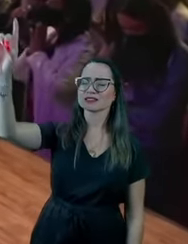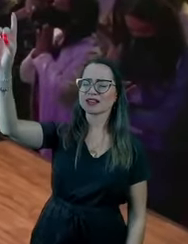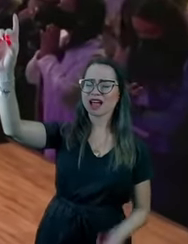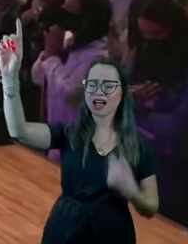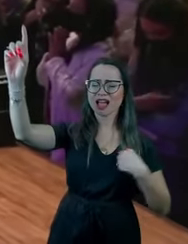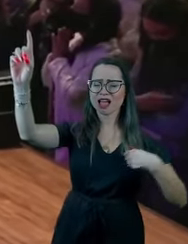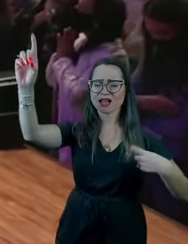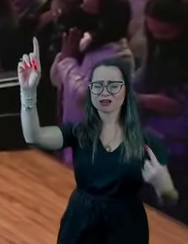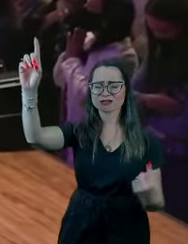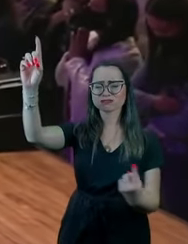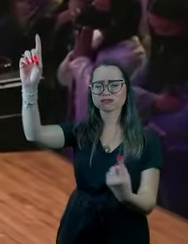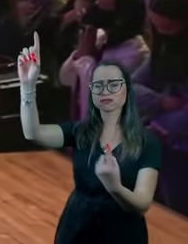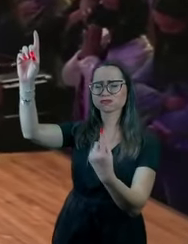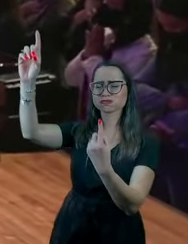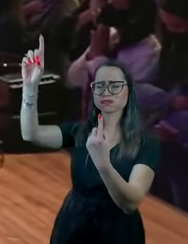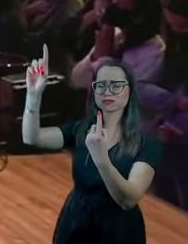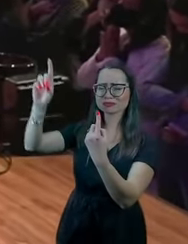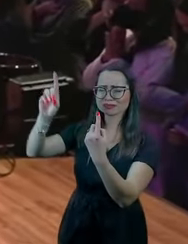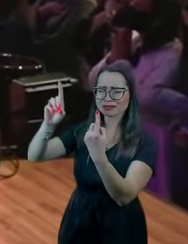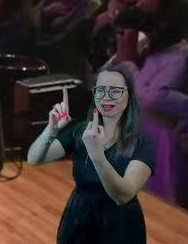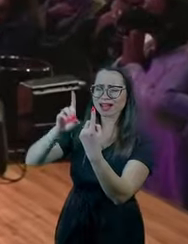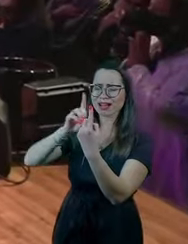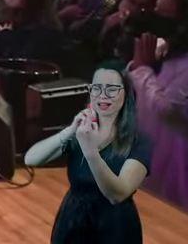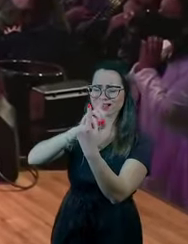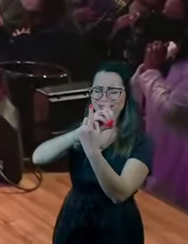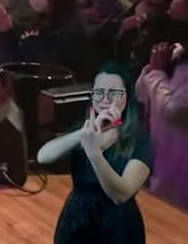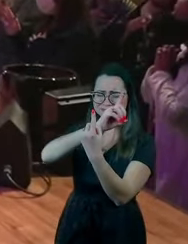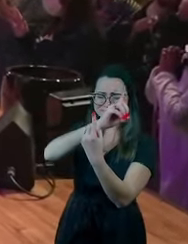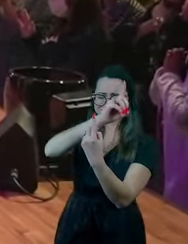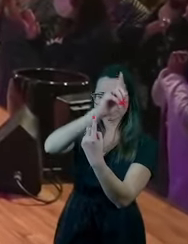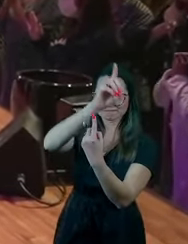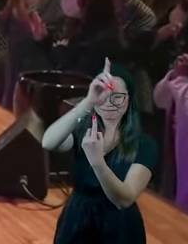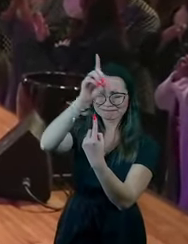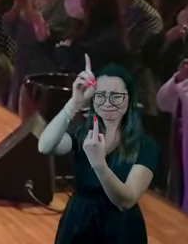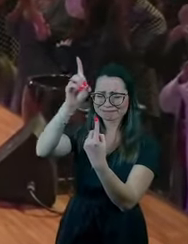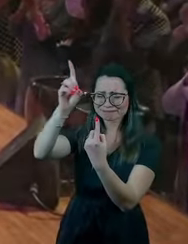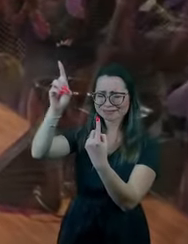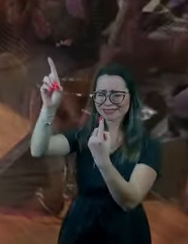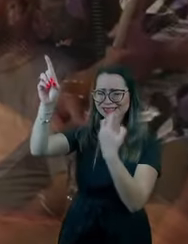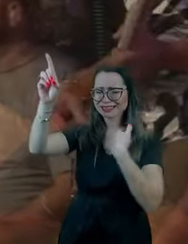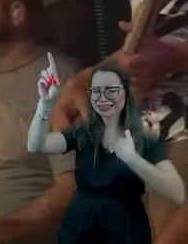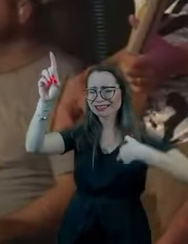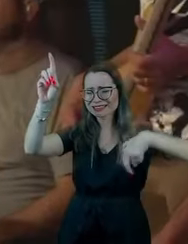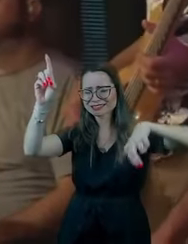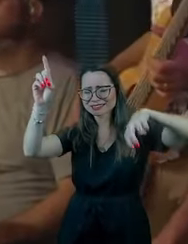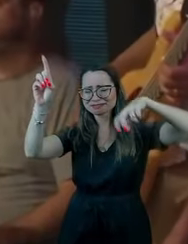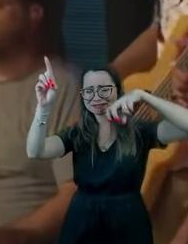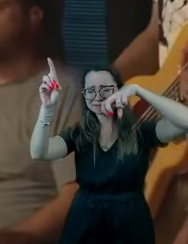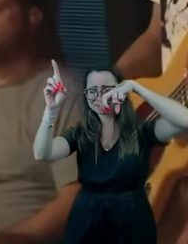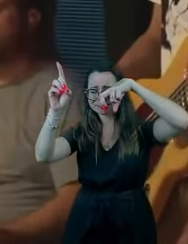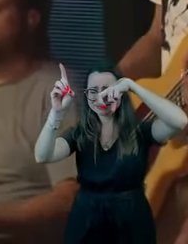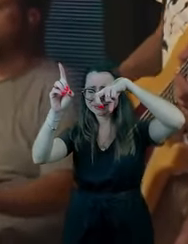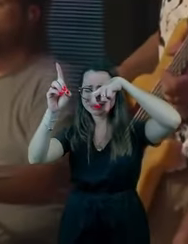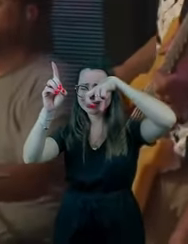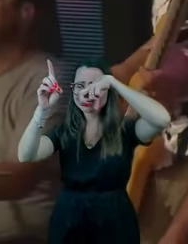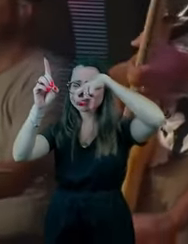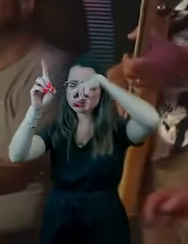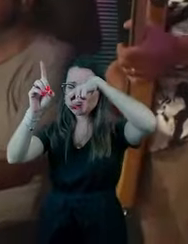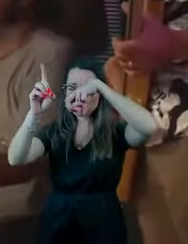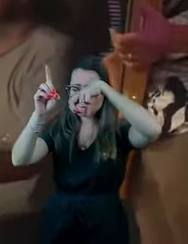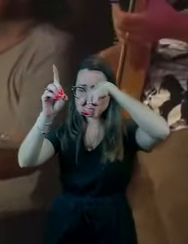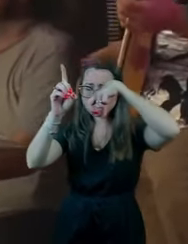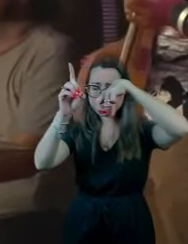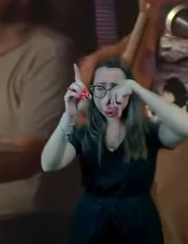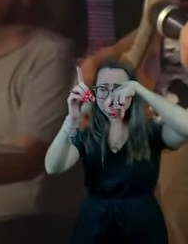Aos teus pés é onde eu quero estar. Nesse lugar não tem solidão.